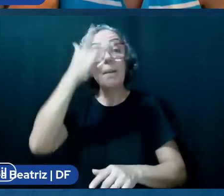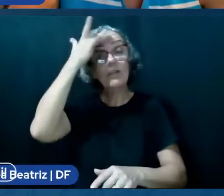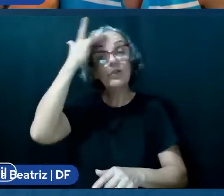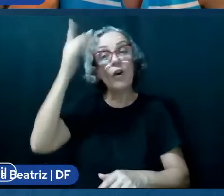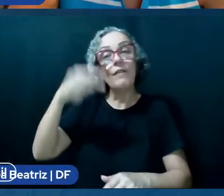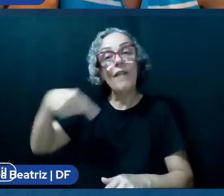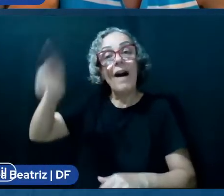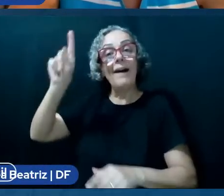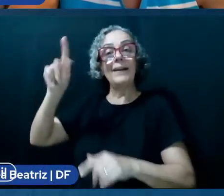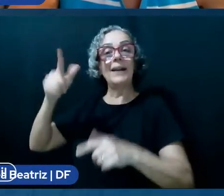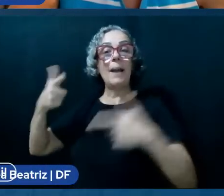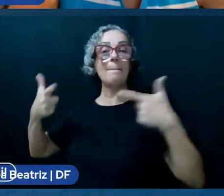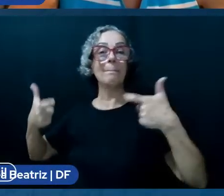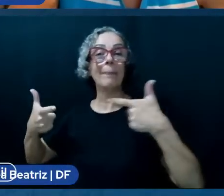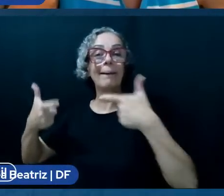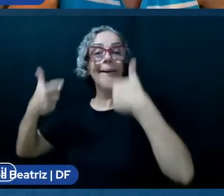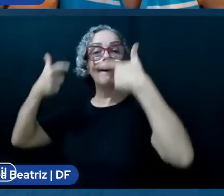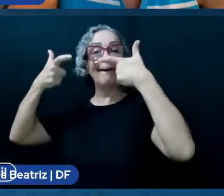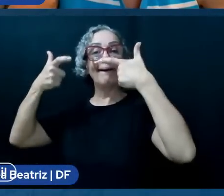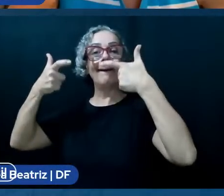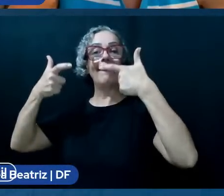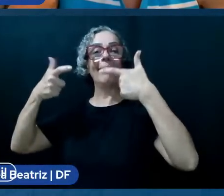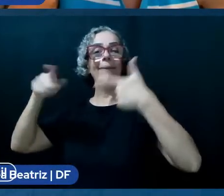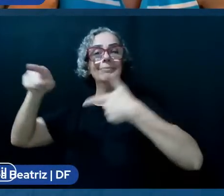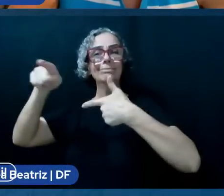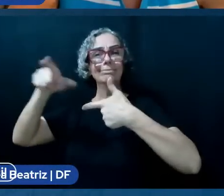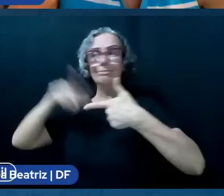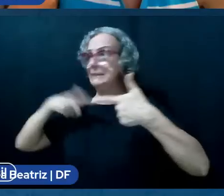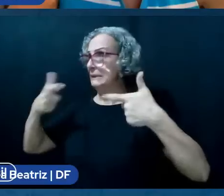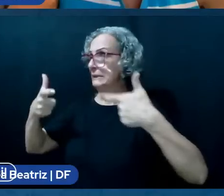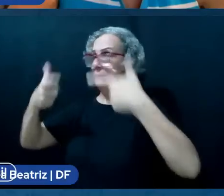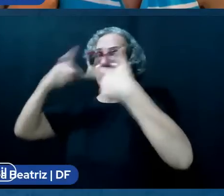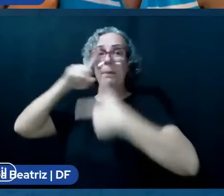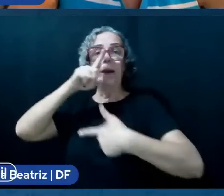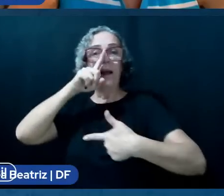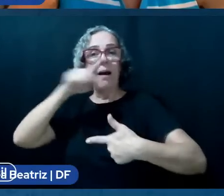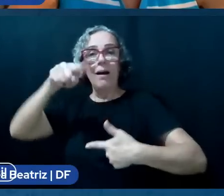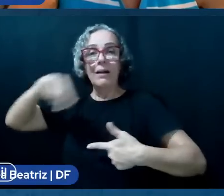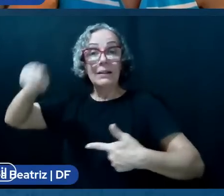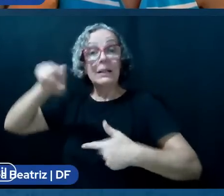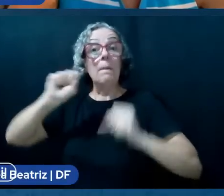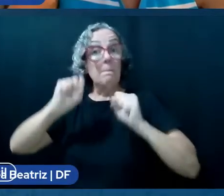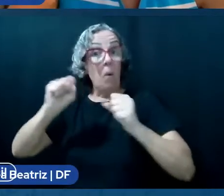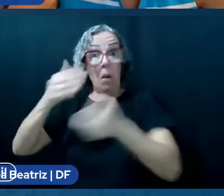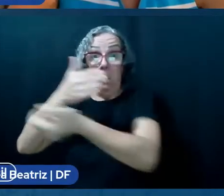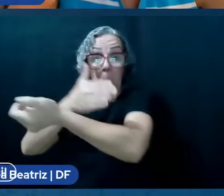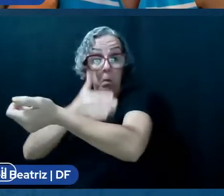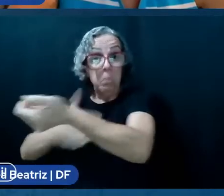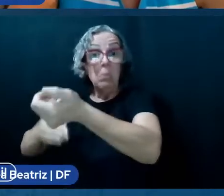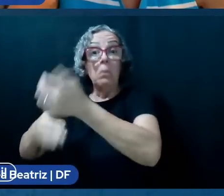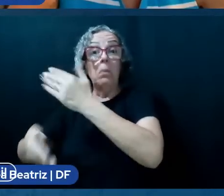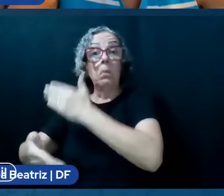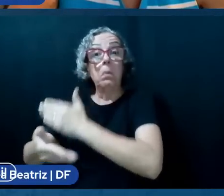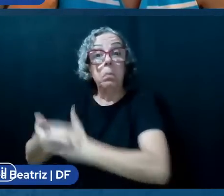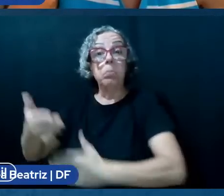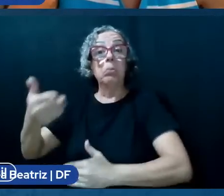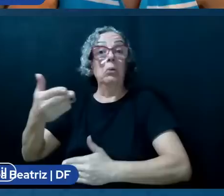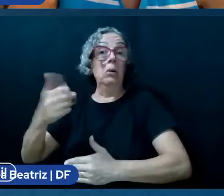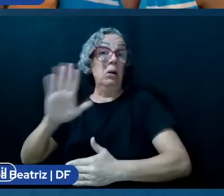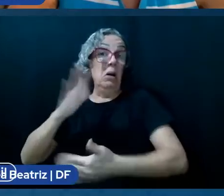exemplo, estando lá no meio de um conflito, podem até sofrer feridas, né, graves,